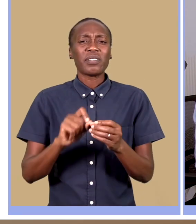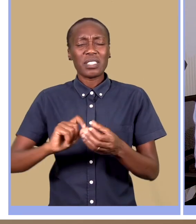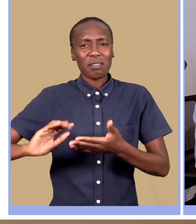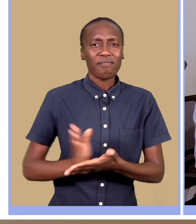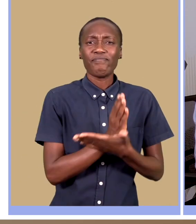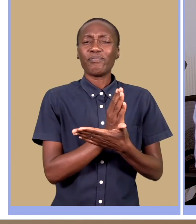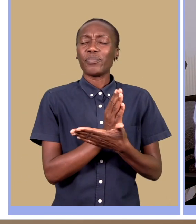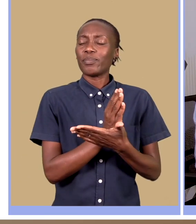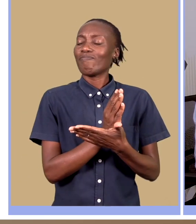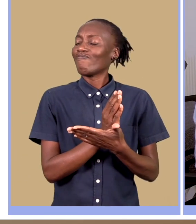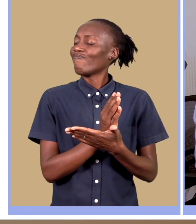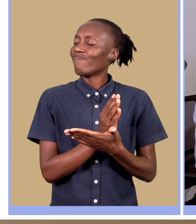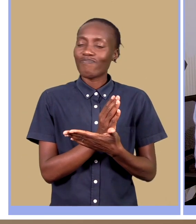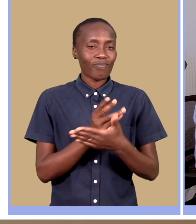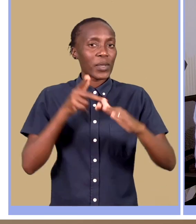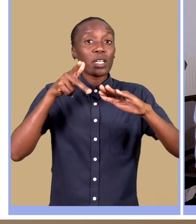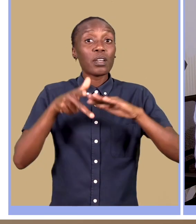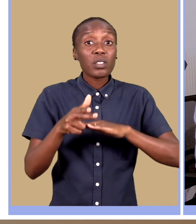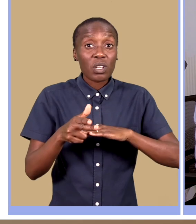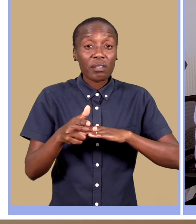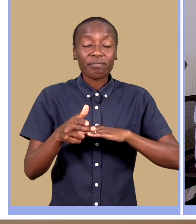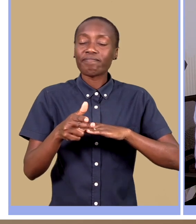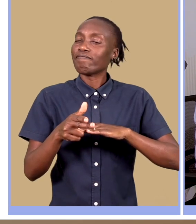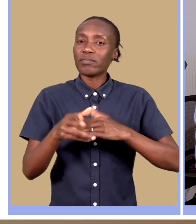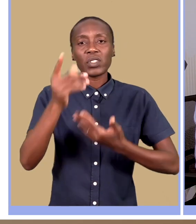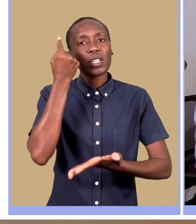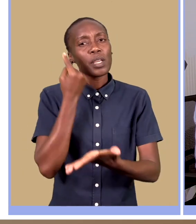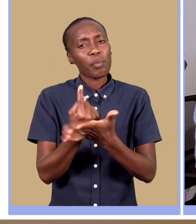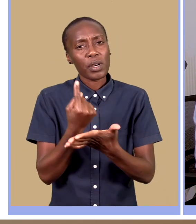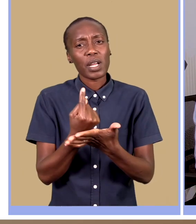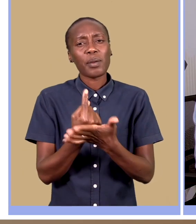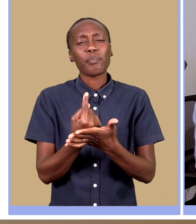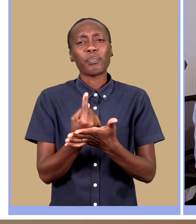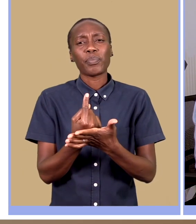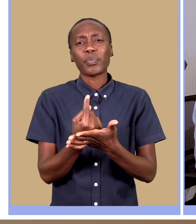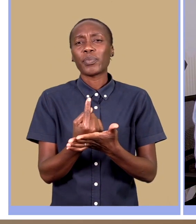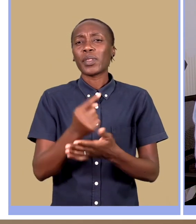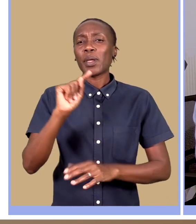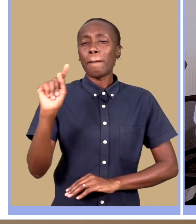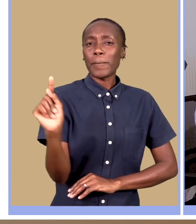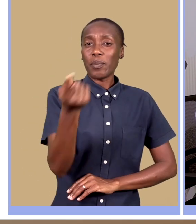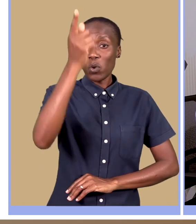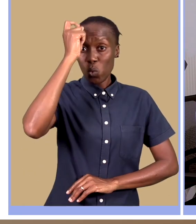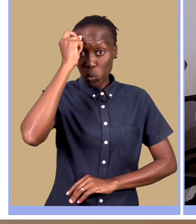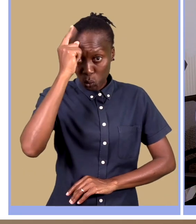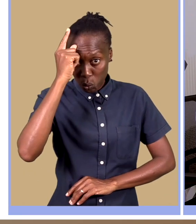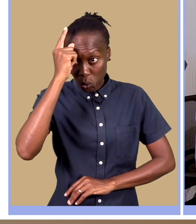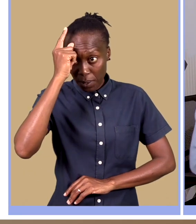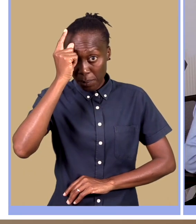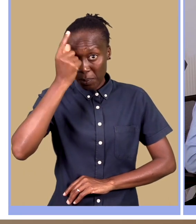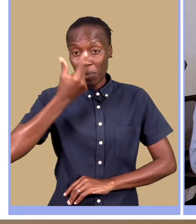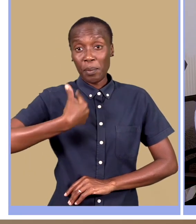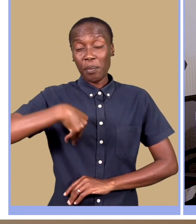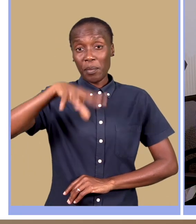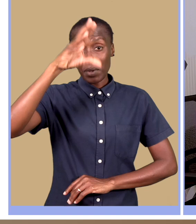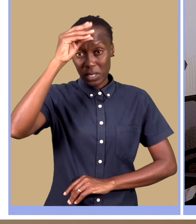sair daqui, etc., que o problema pode ser resolvido. É preciso primeiro percebermos quais são as razões